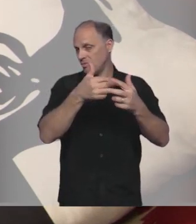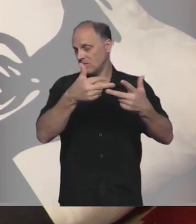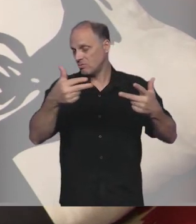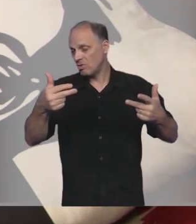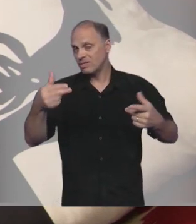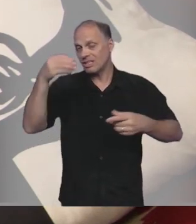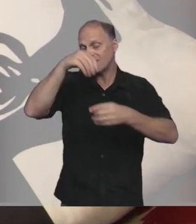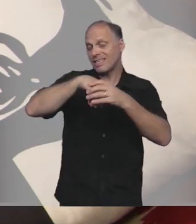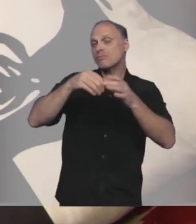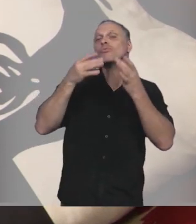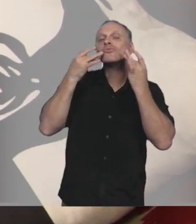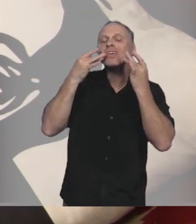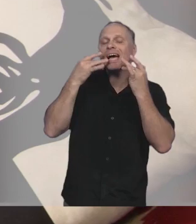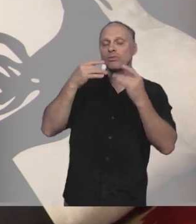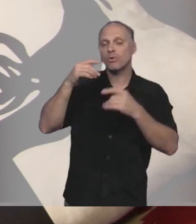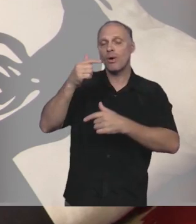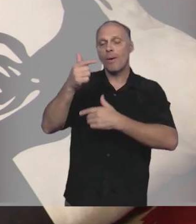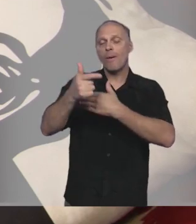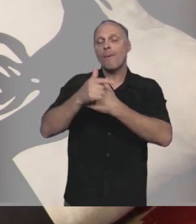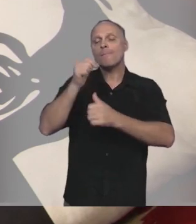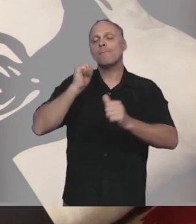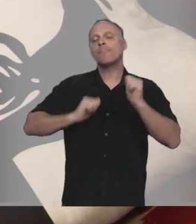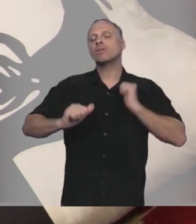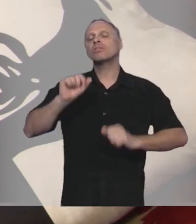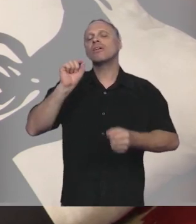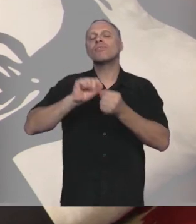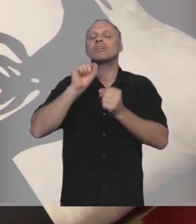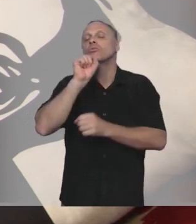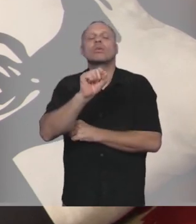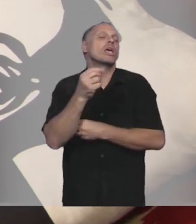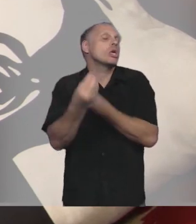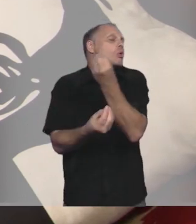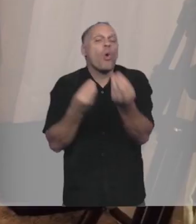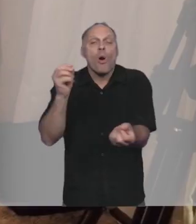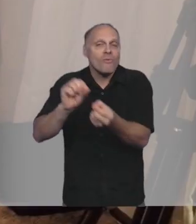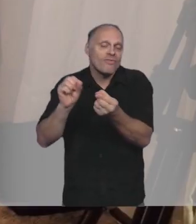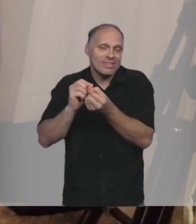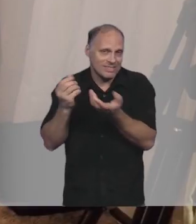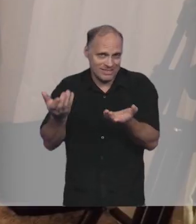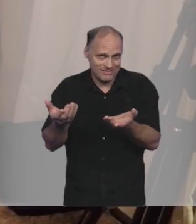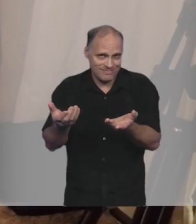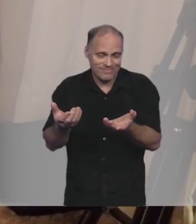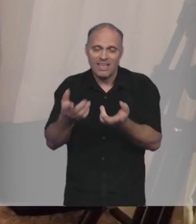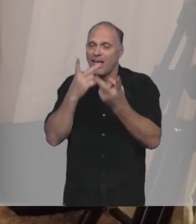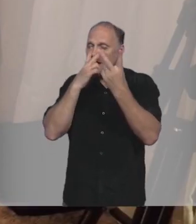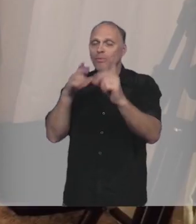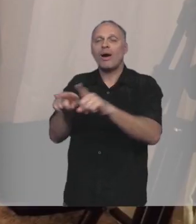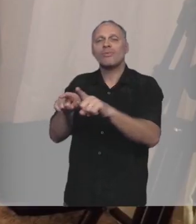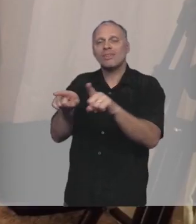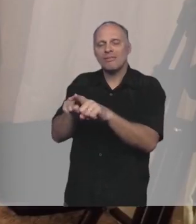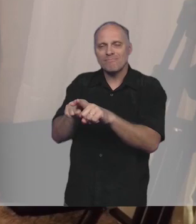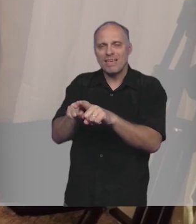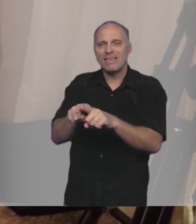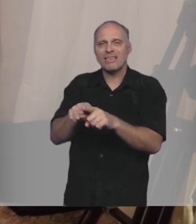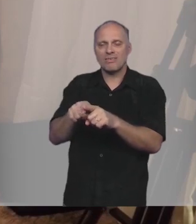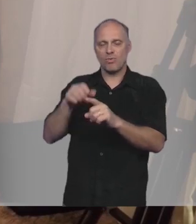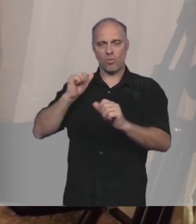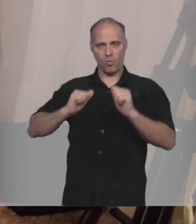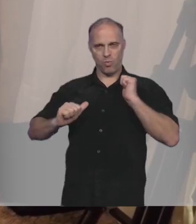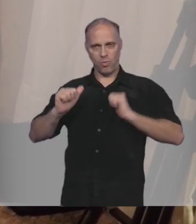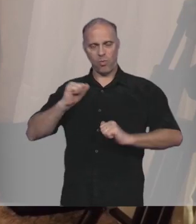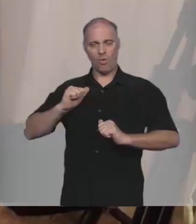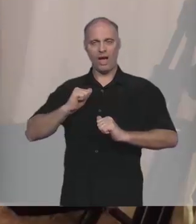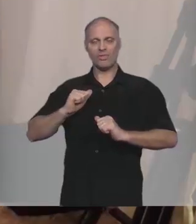personagem, nesse contexto, faria o que e como, né? Ao mesmo tempo, o